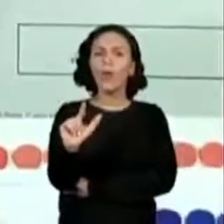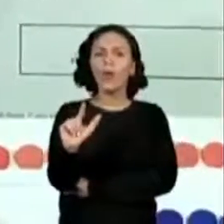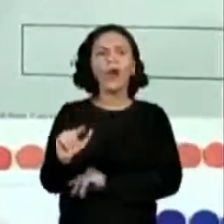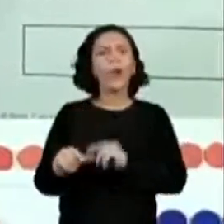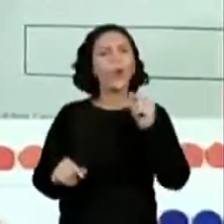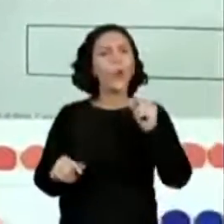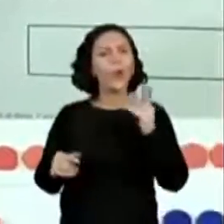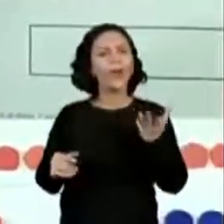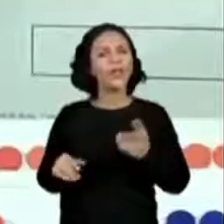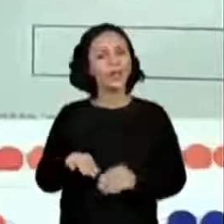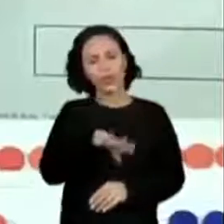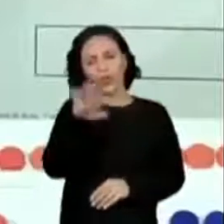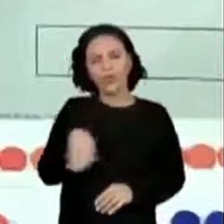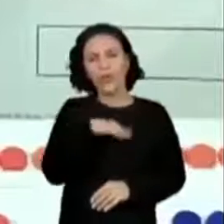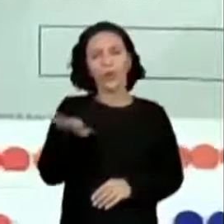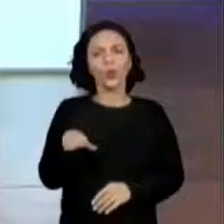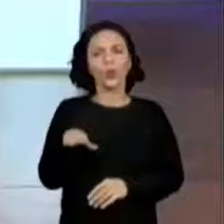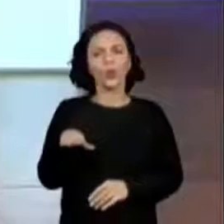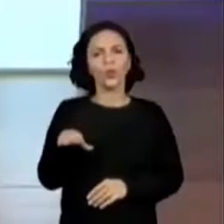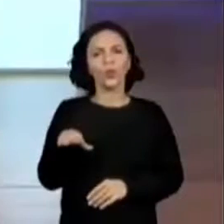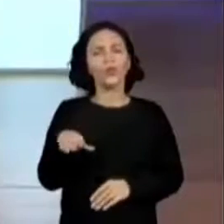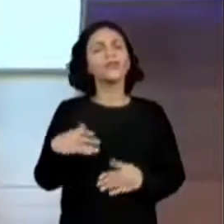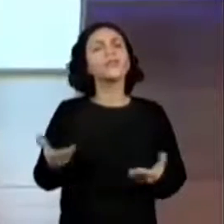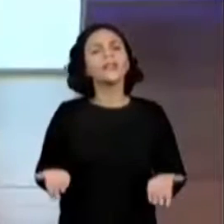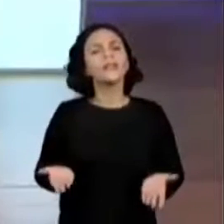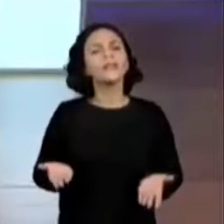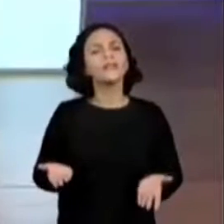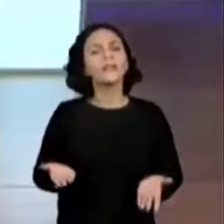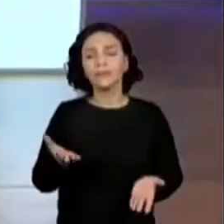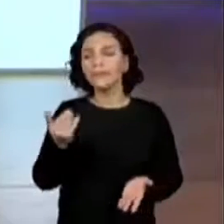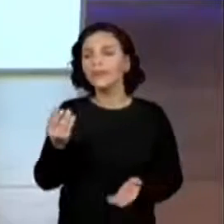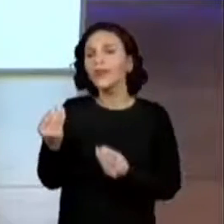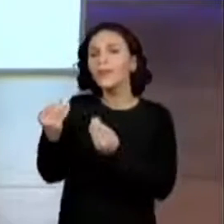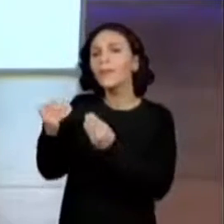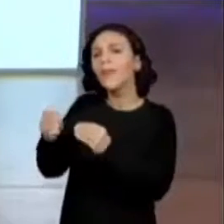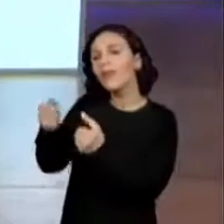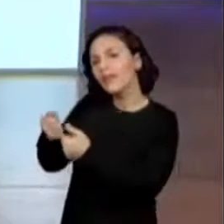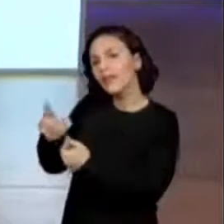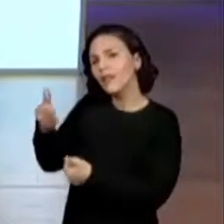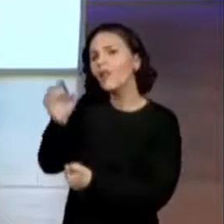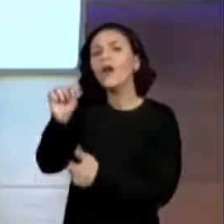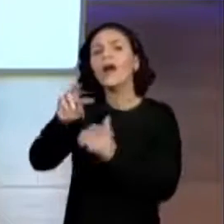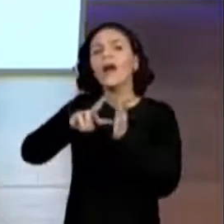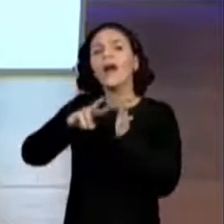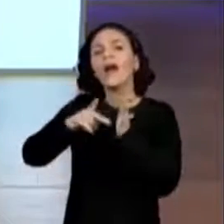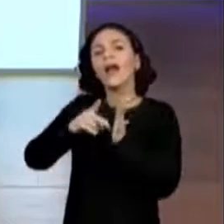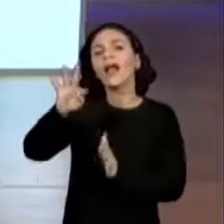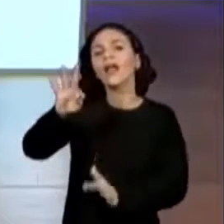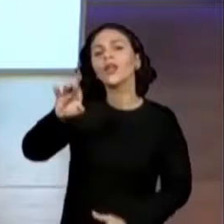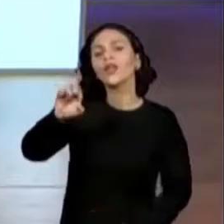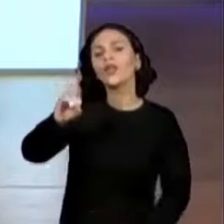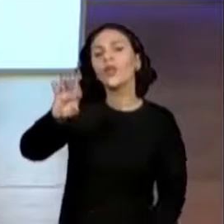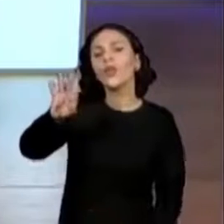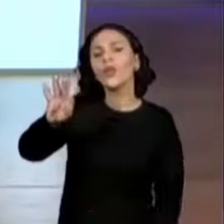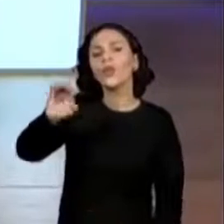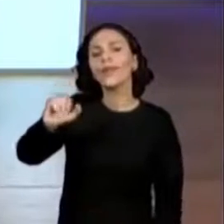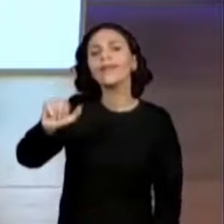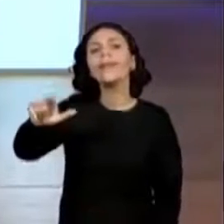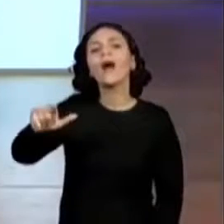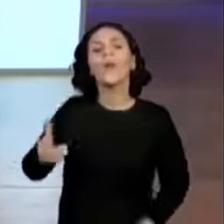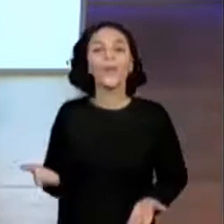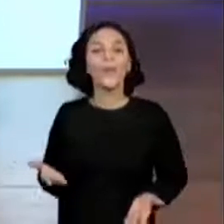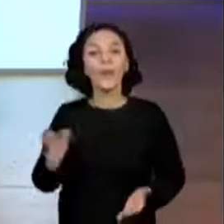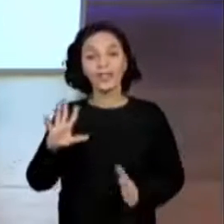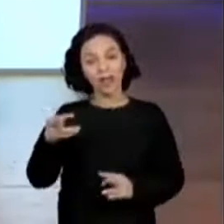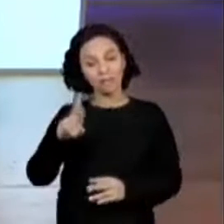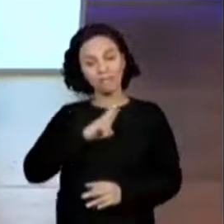Ai, total, total. O que é total? Coloquem aí pra gente no chat o que é total. Eles já estão pondo o resultado, né? O já. Caio ali já pôs até